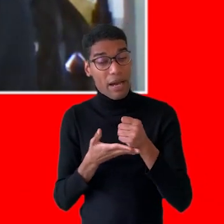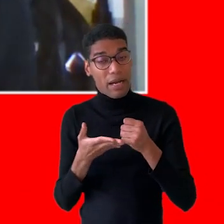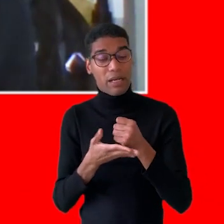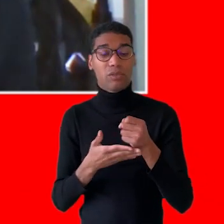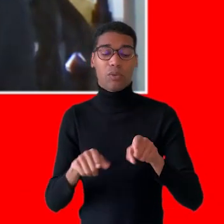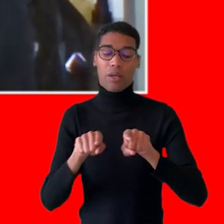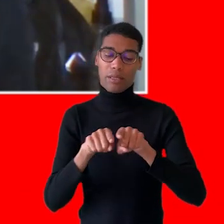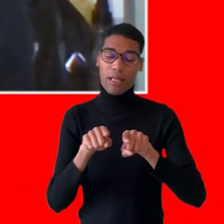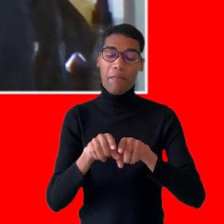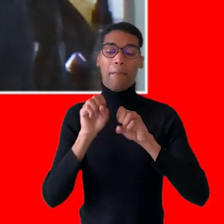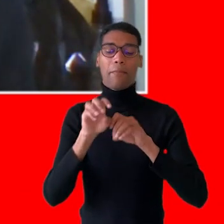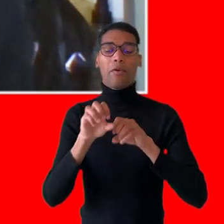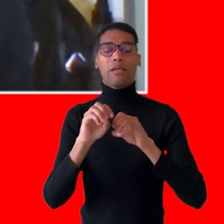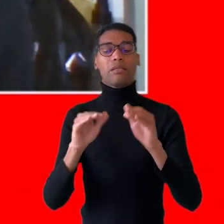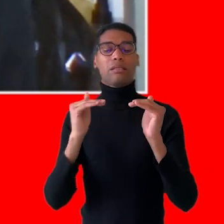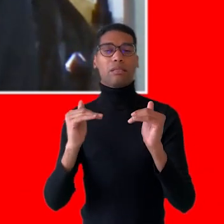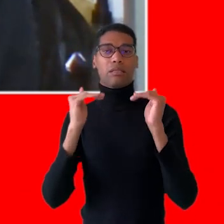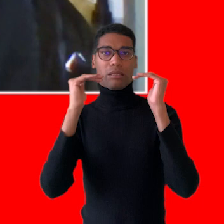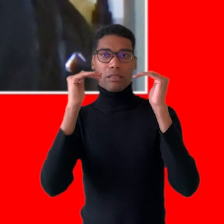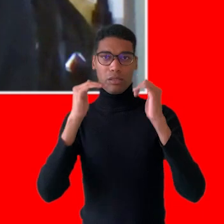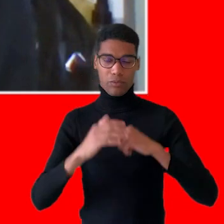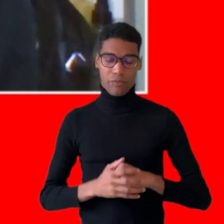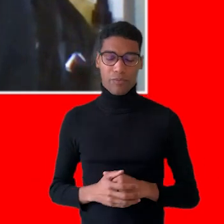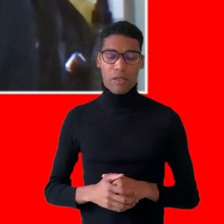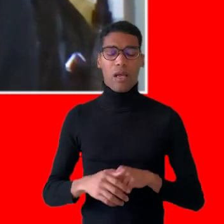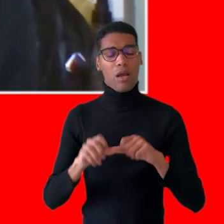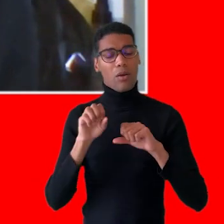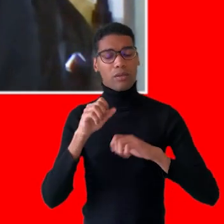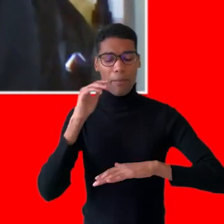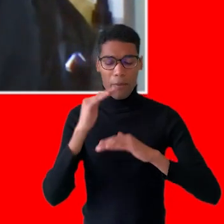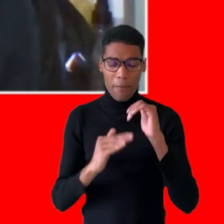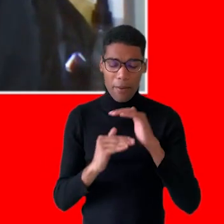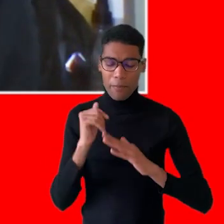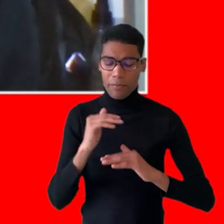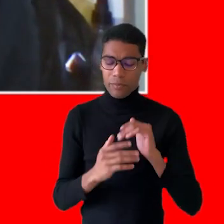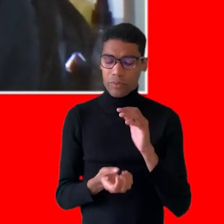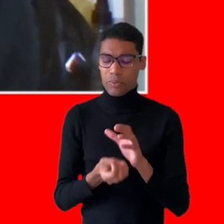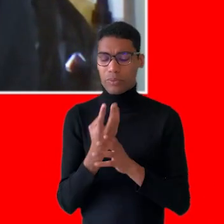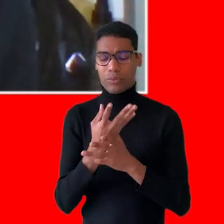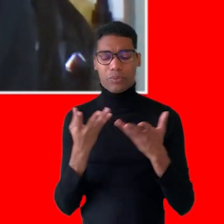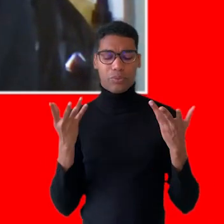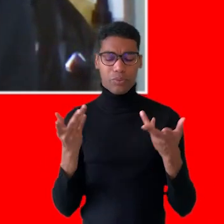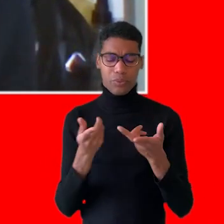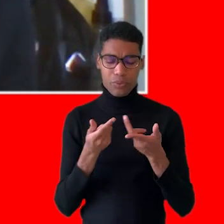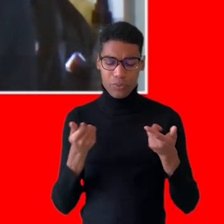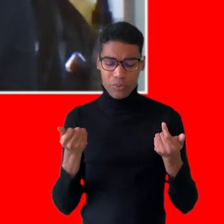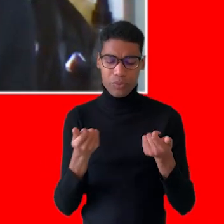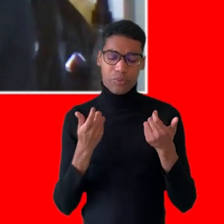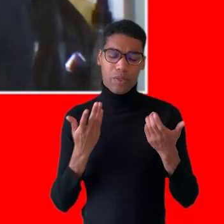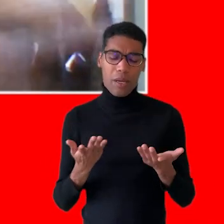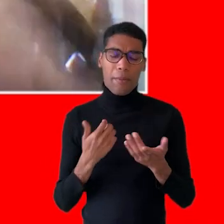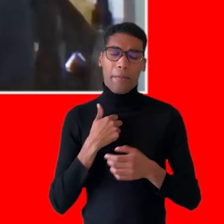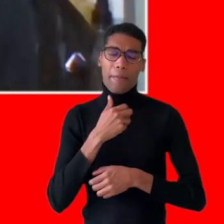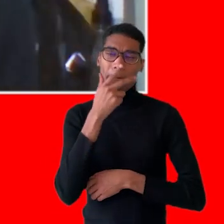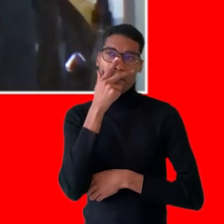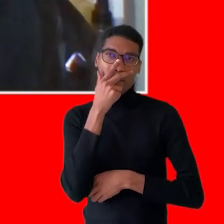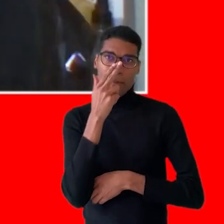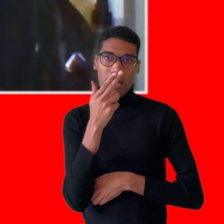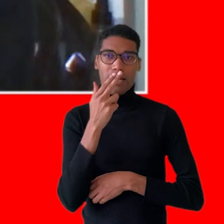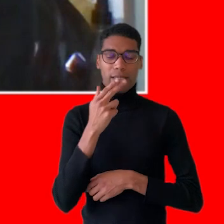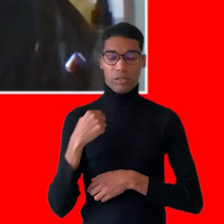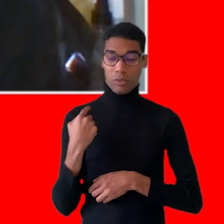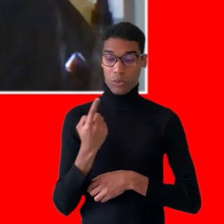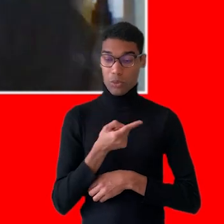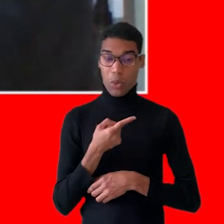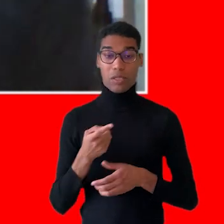básico, para o ensino superior. Uma produção realmente maravilhosa, é como se tivessem tirado